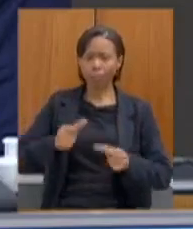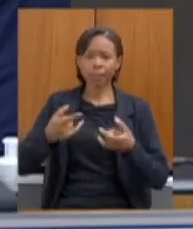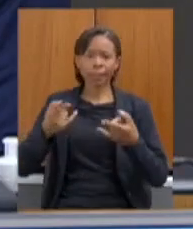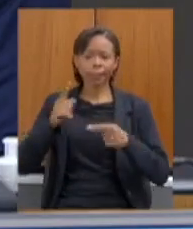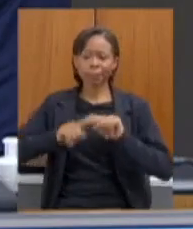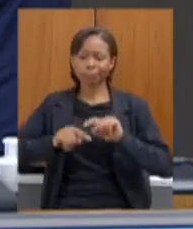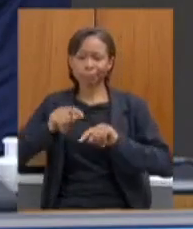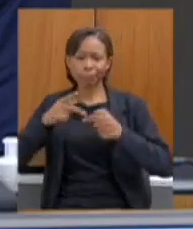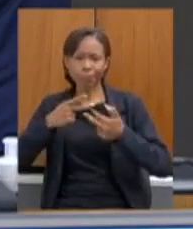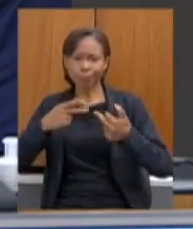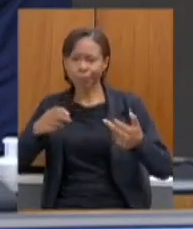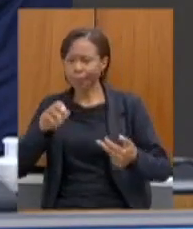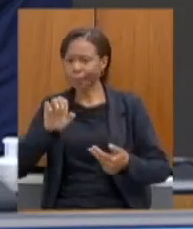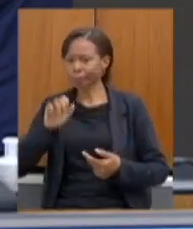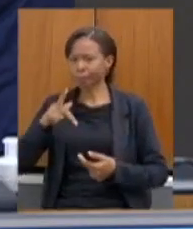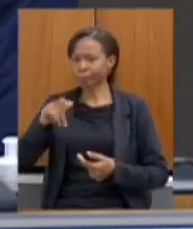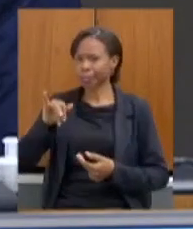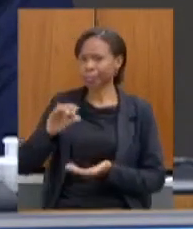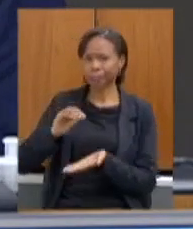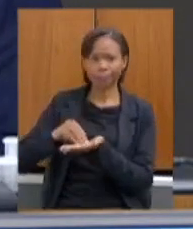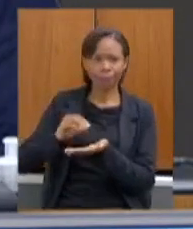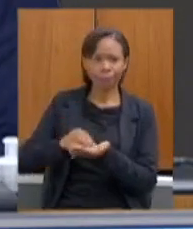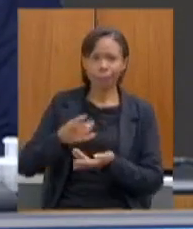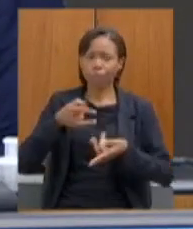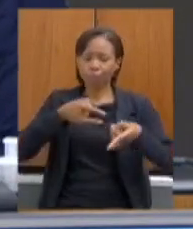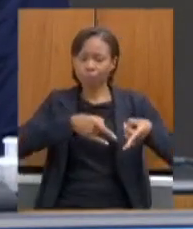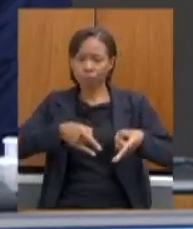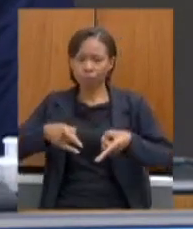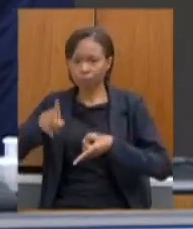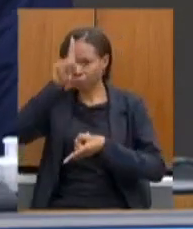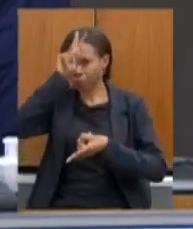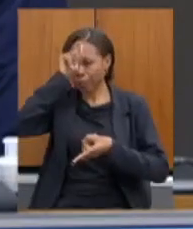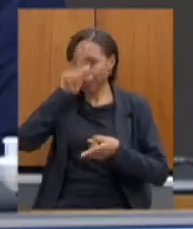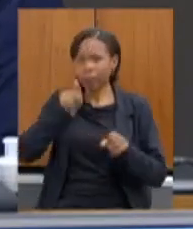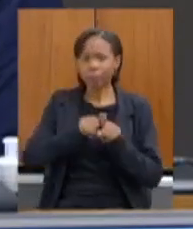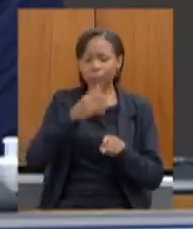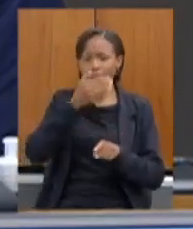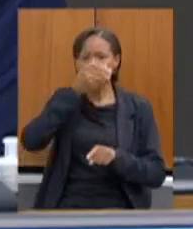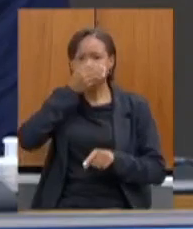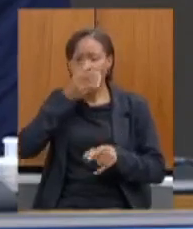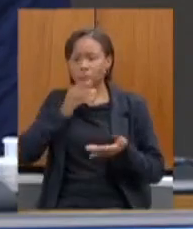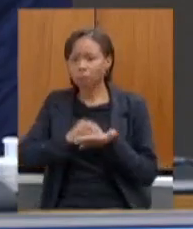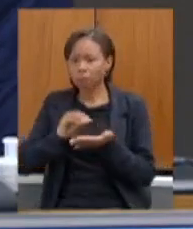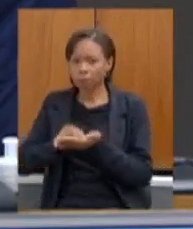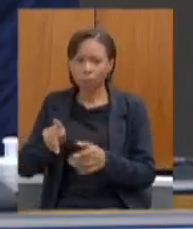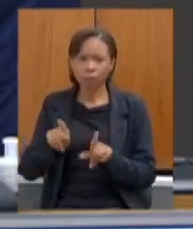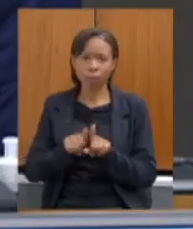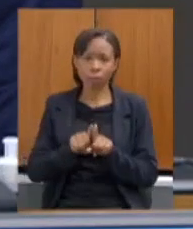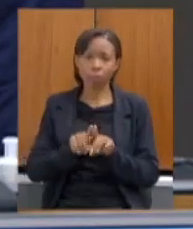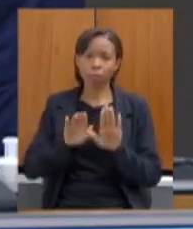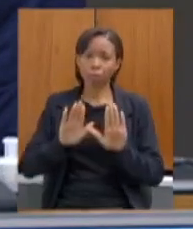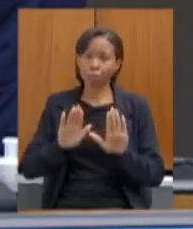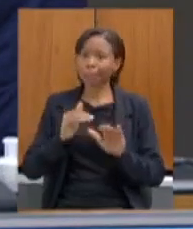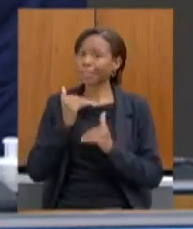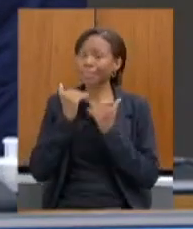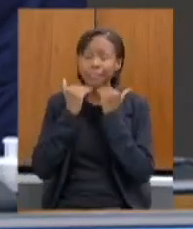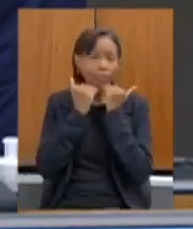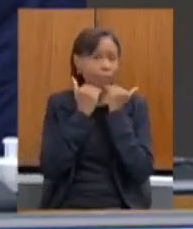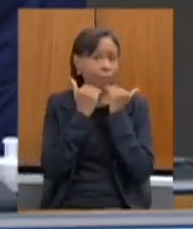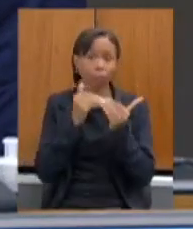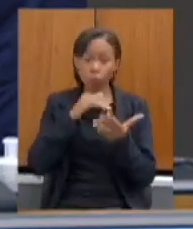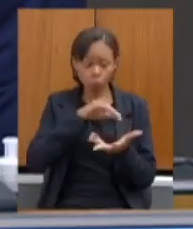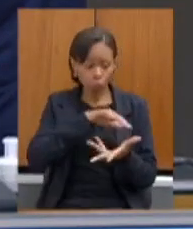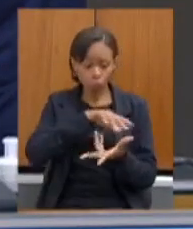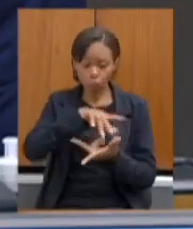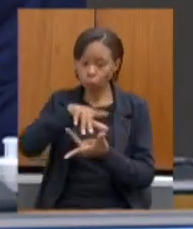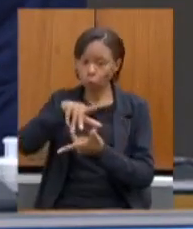respiradores e leitos hospitalares insuficientes. Portanto, salientar aqui que ninguém, ninguém no mundo, não é nem no Brasil,